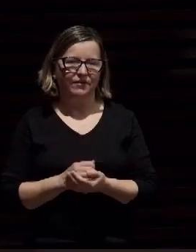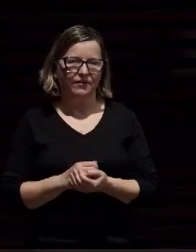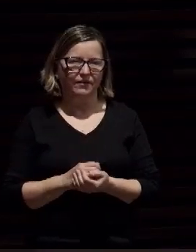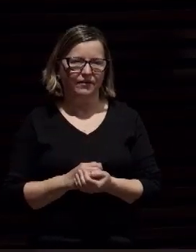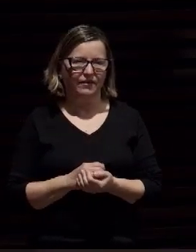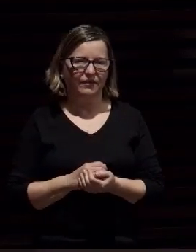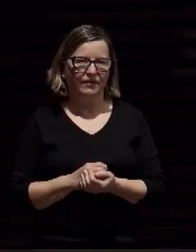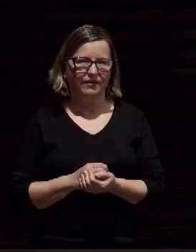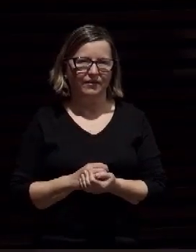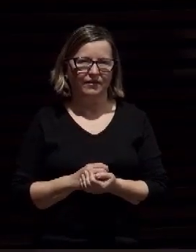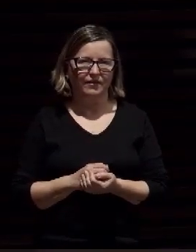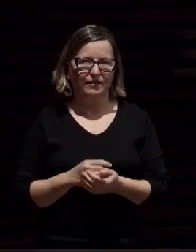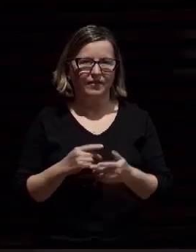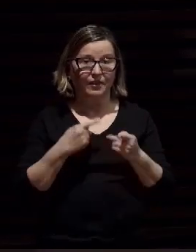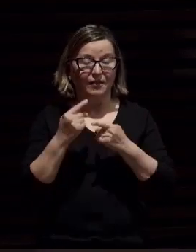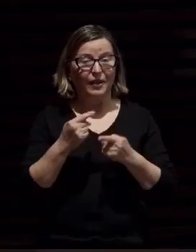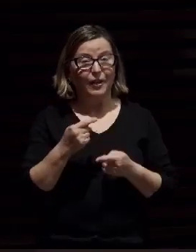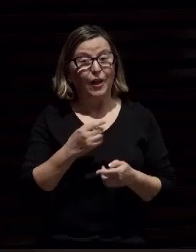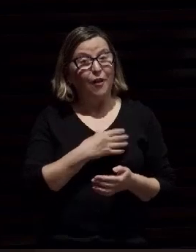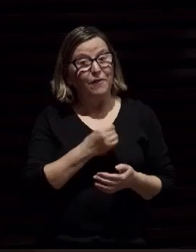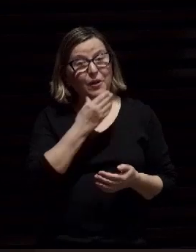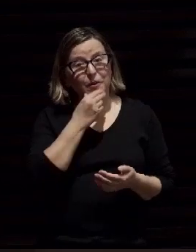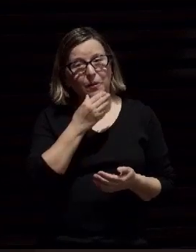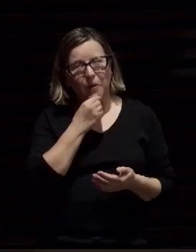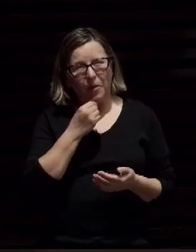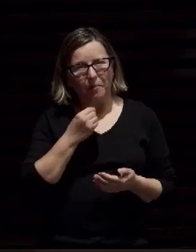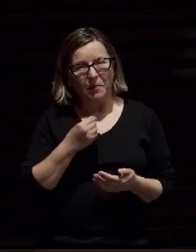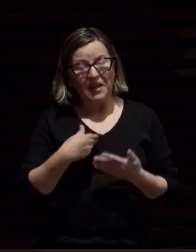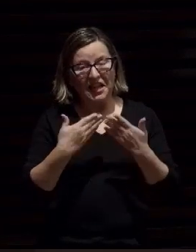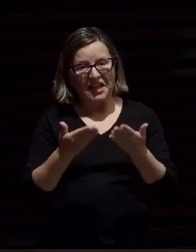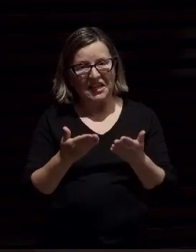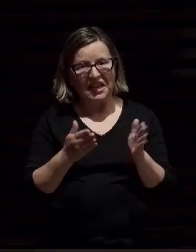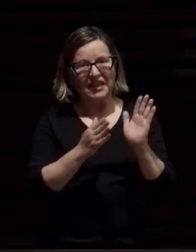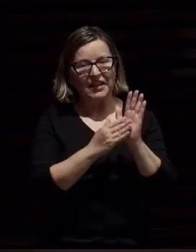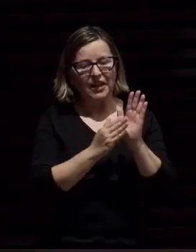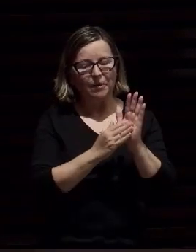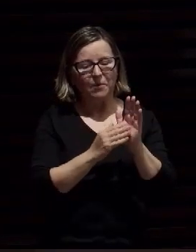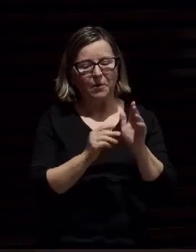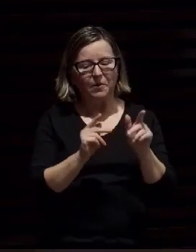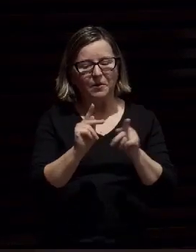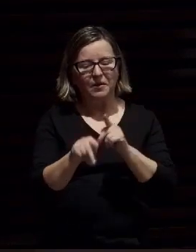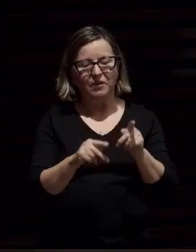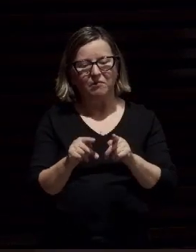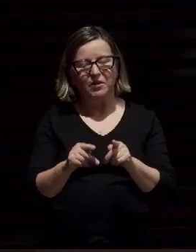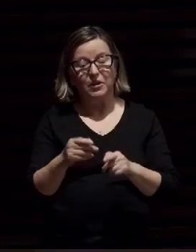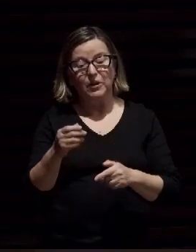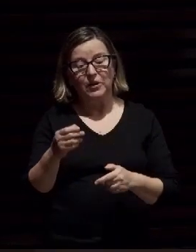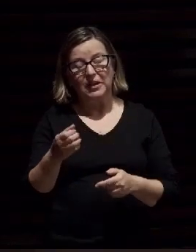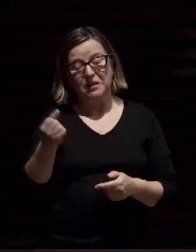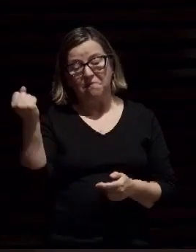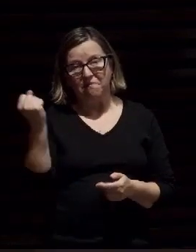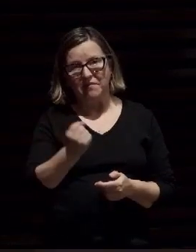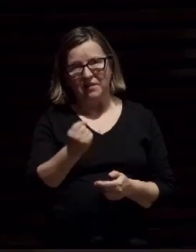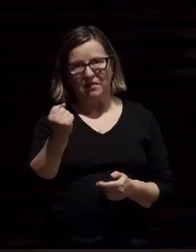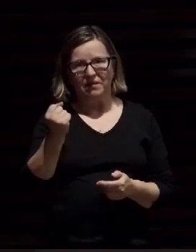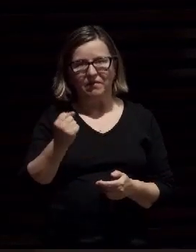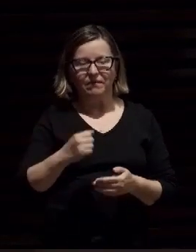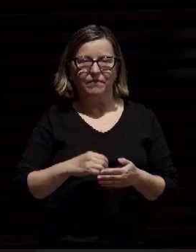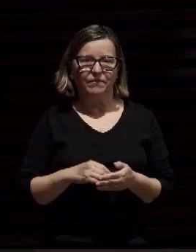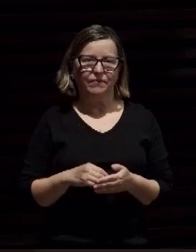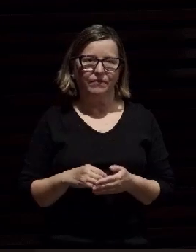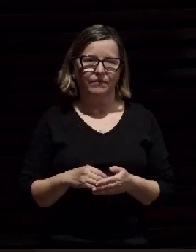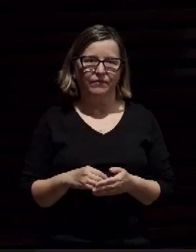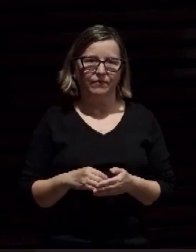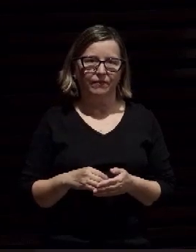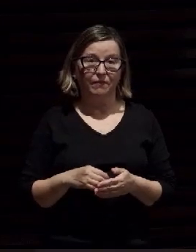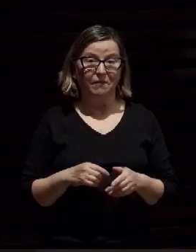e lhes dizia: "O Filho do Homem será entregue nas mãos dos homens e o matarão. Mas 3